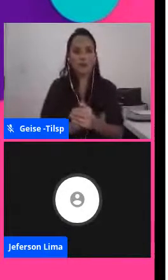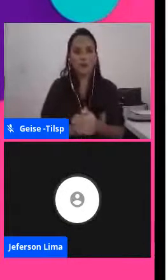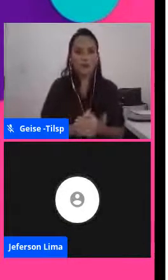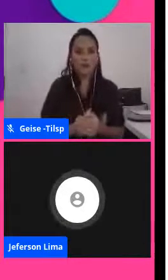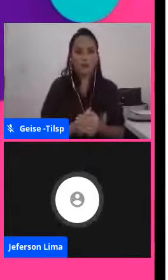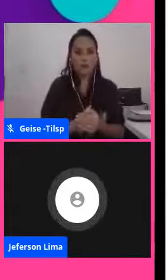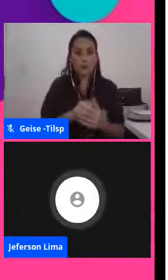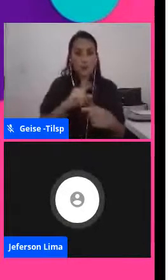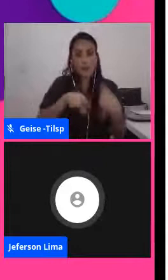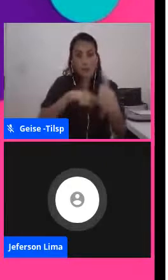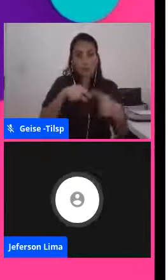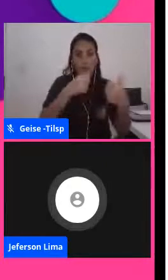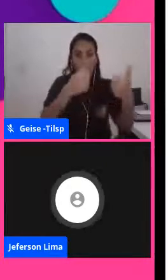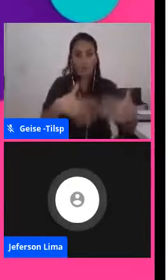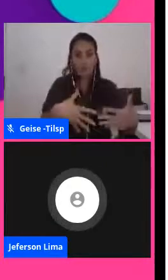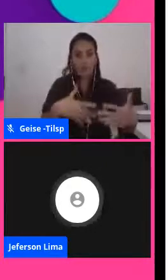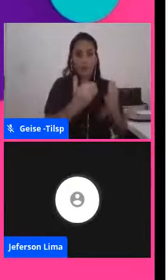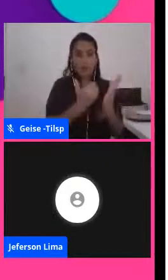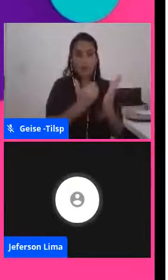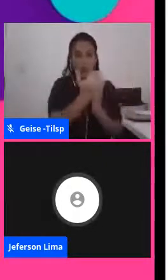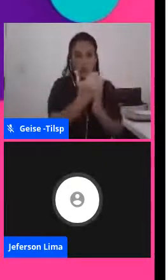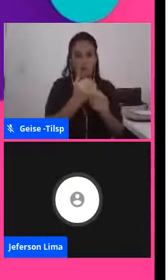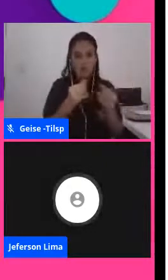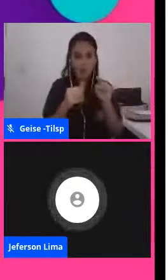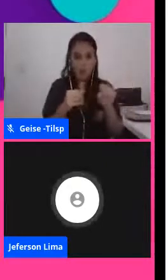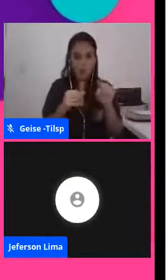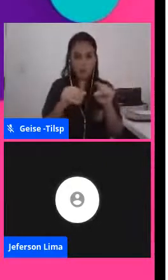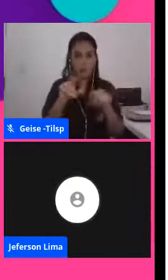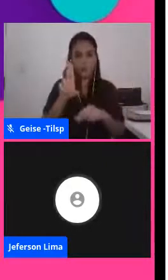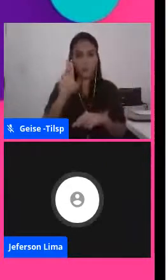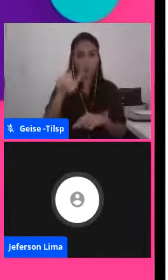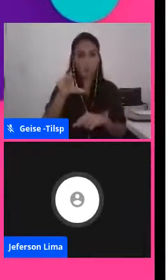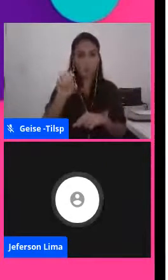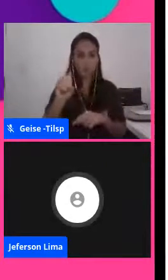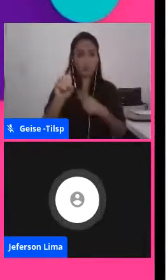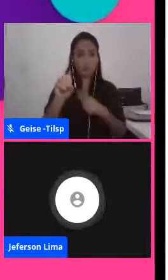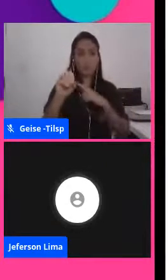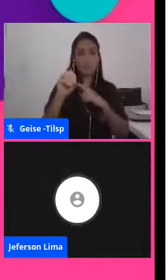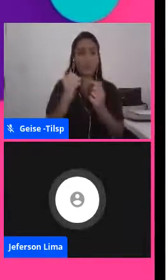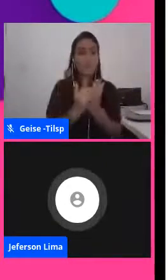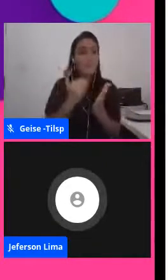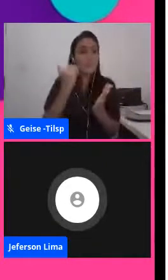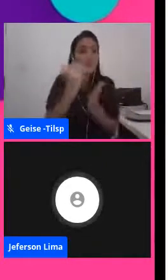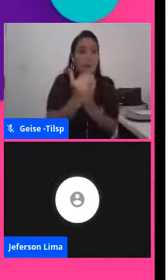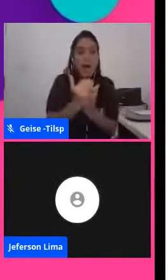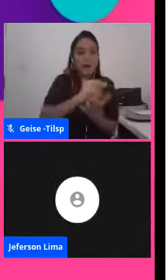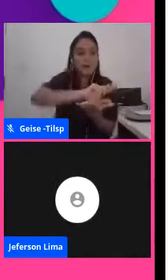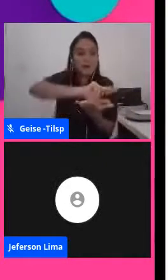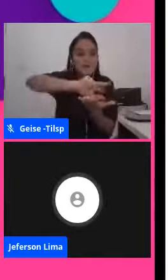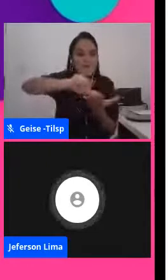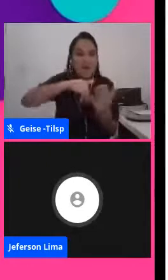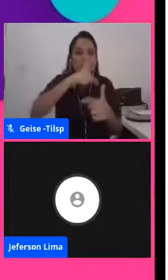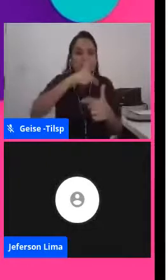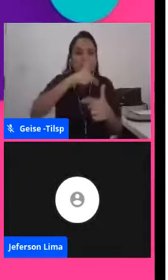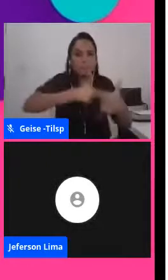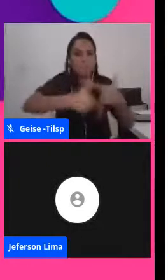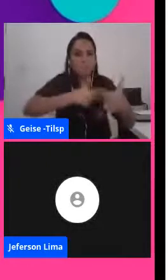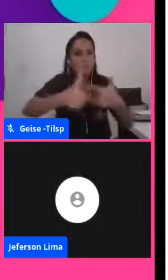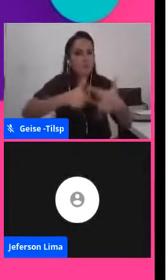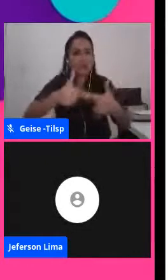pouco, né, ele tem uma quantidade maior de recursos aí, e ele trabalha aí, vamos lá,